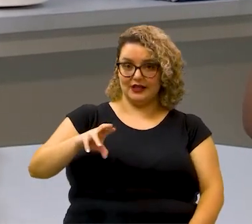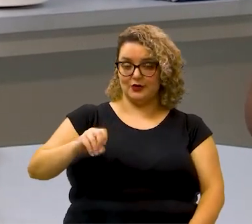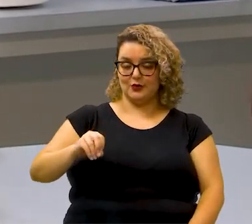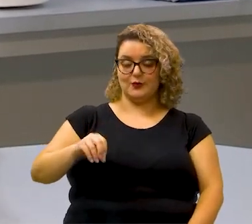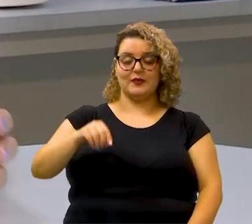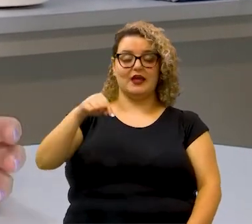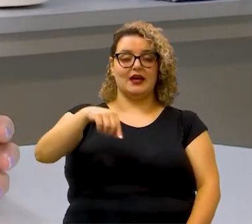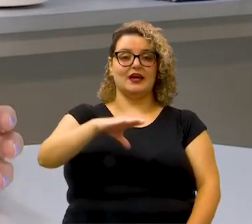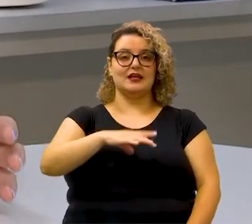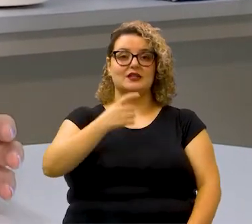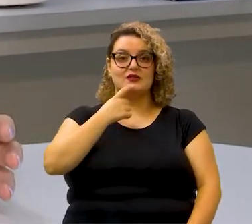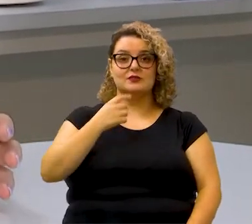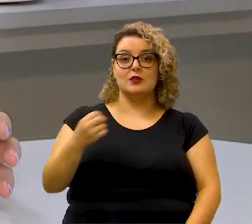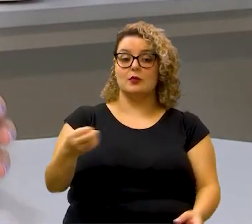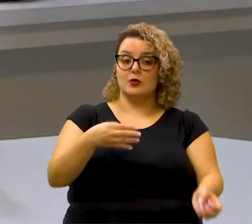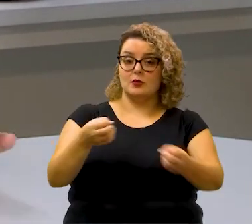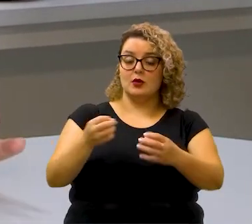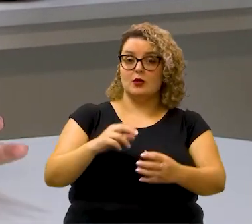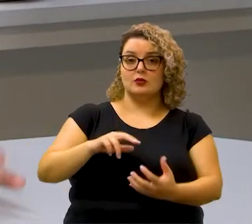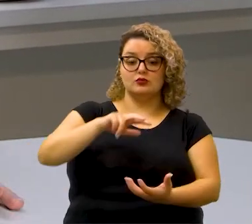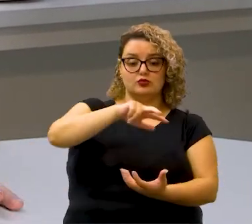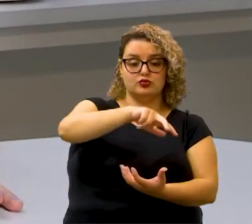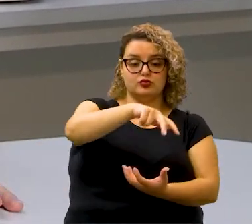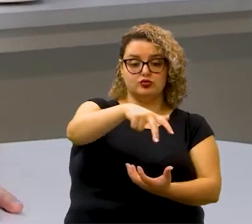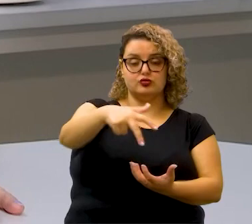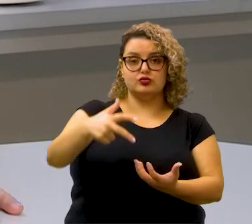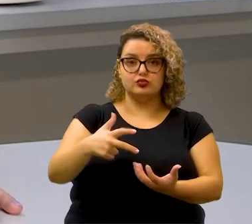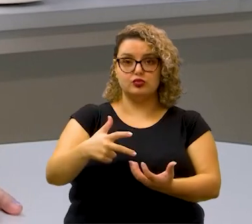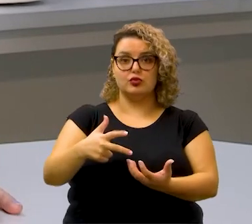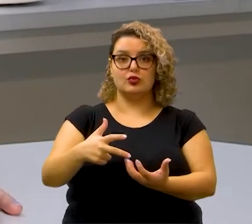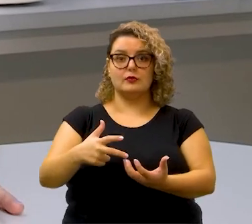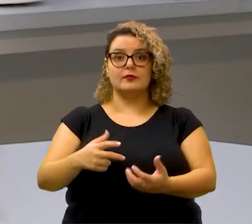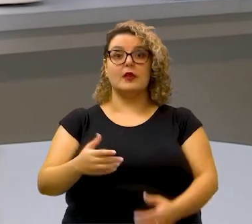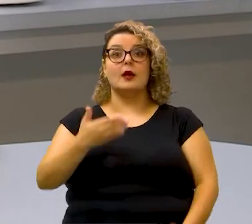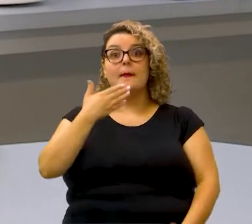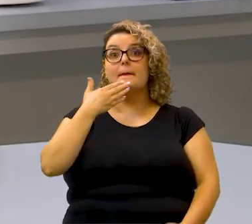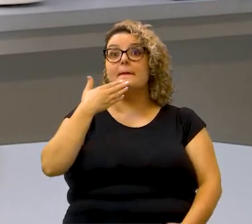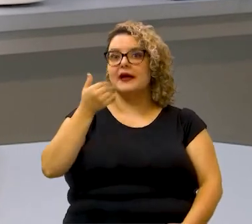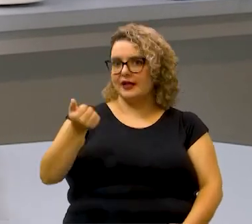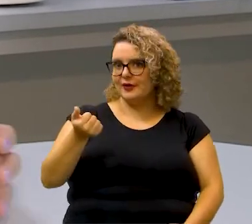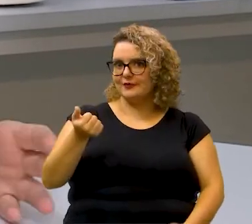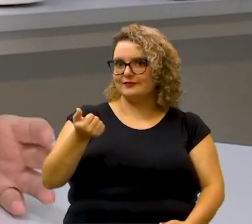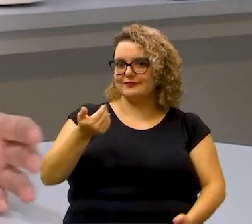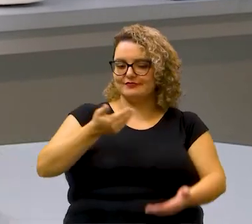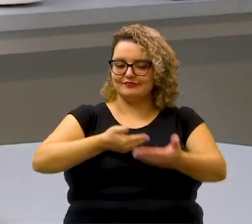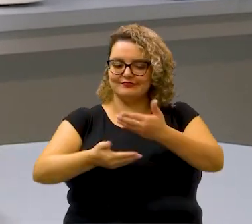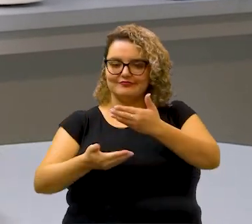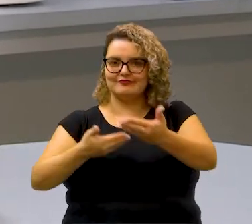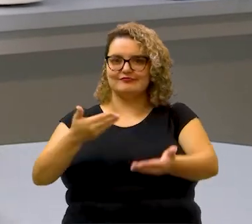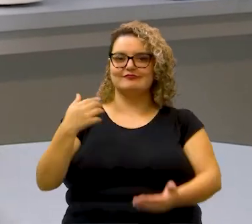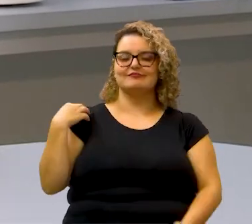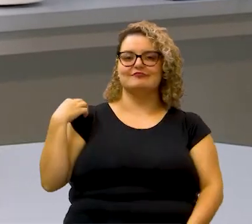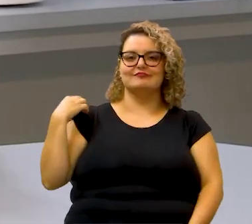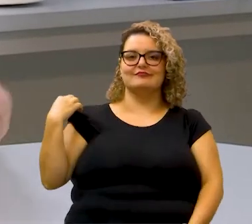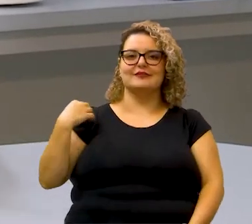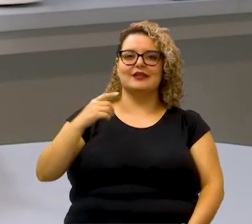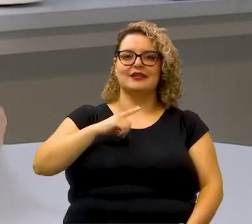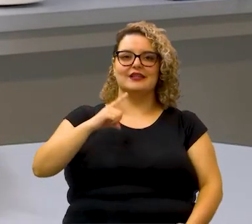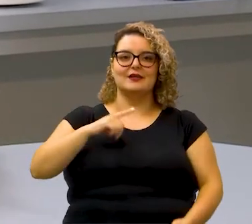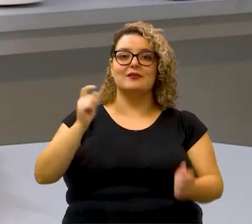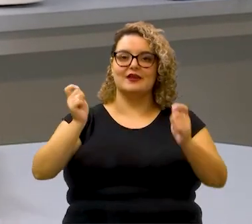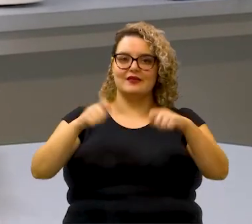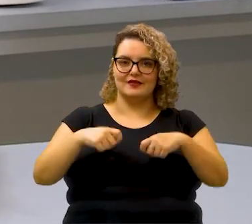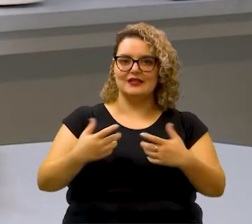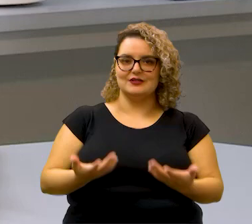inovaram com estações meteorológicas de baixo custo e melhor ainda, essas estações elas se conversam e têm